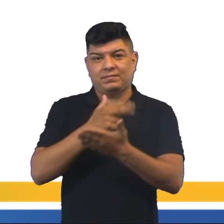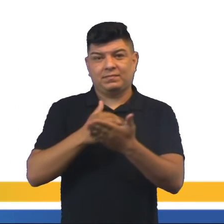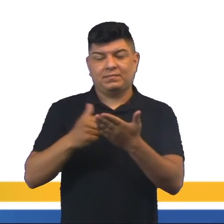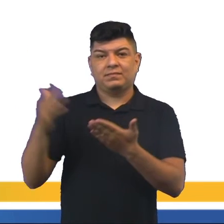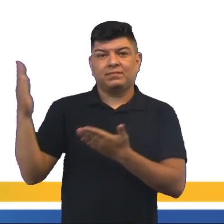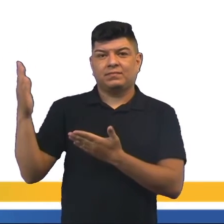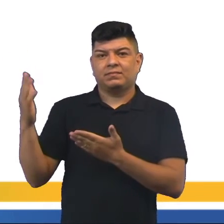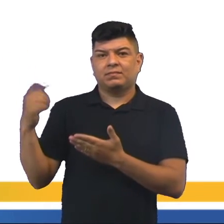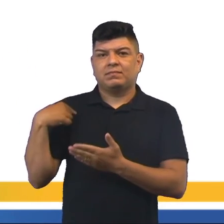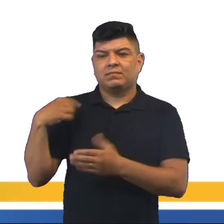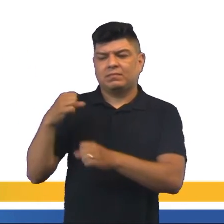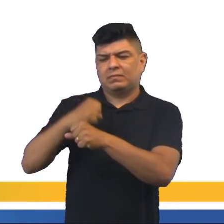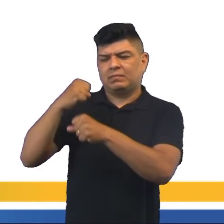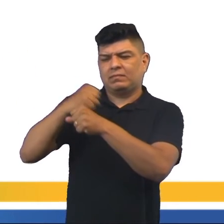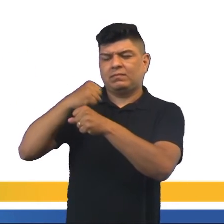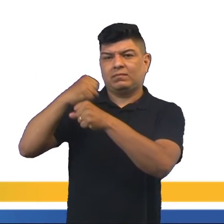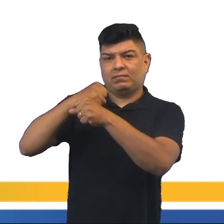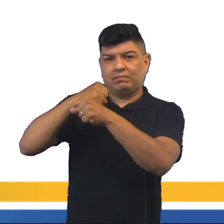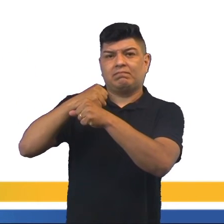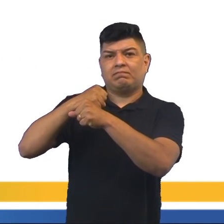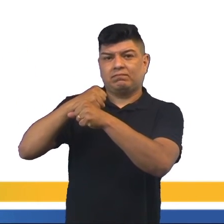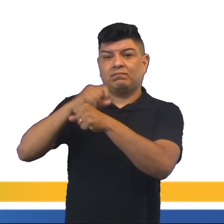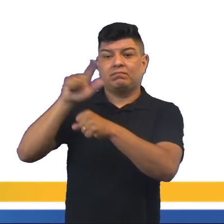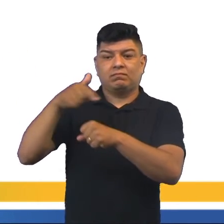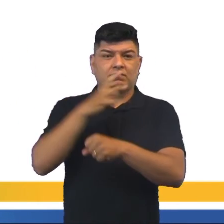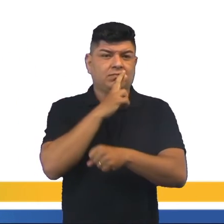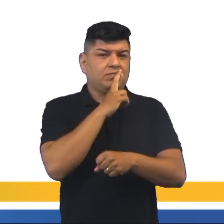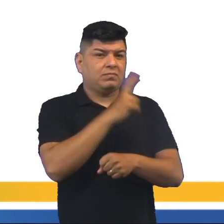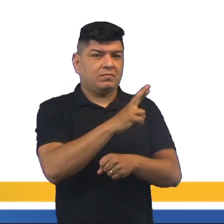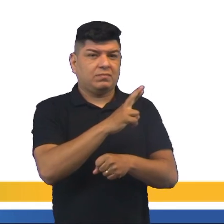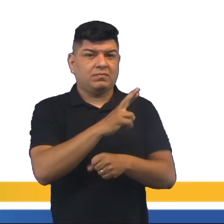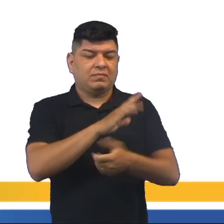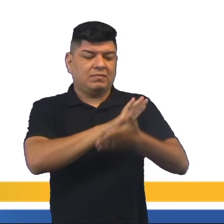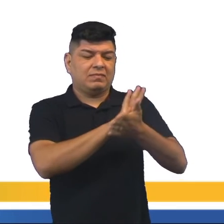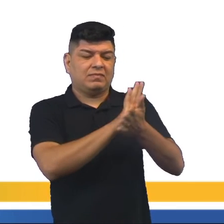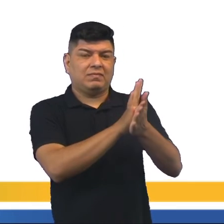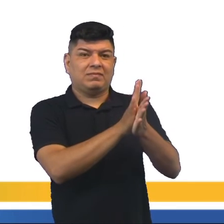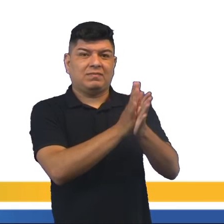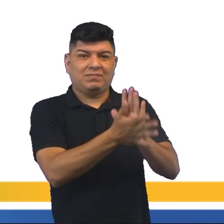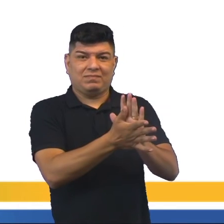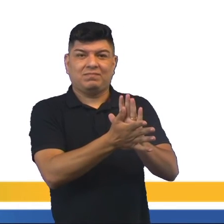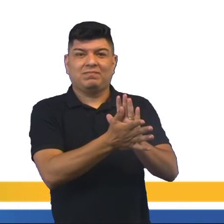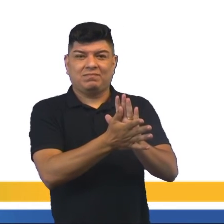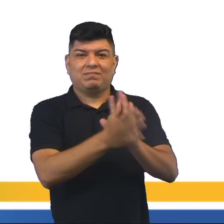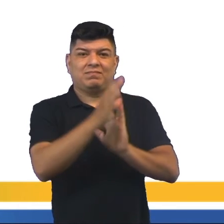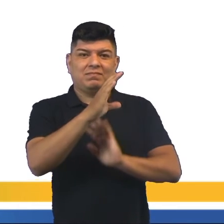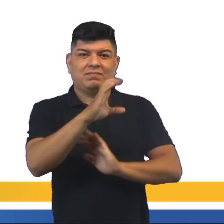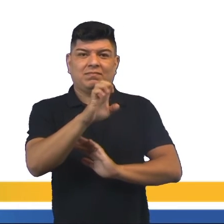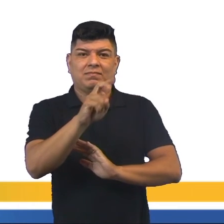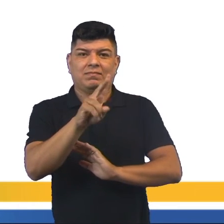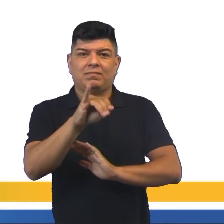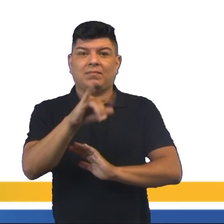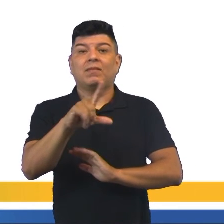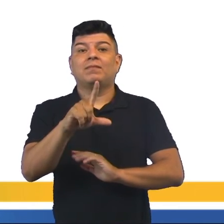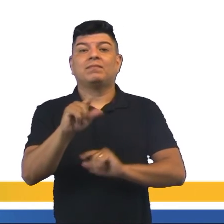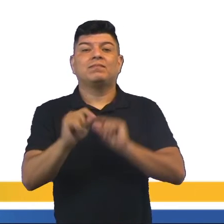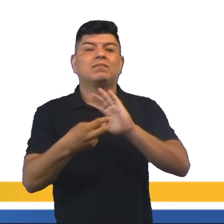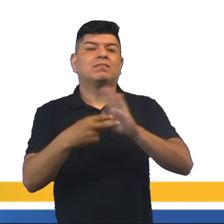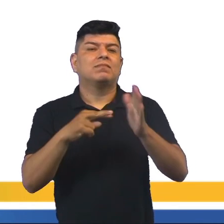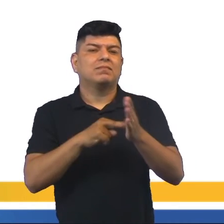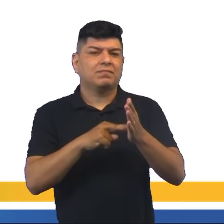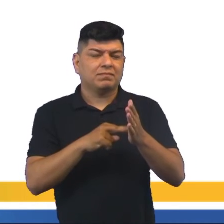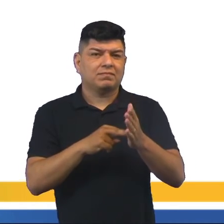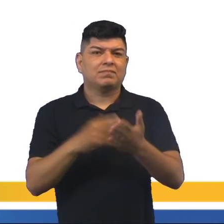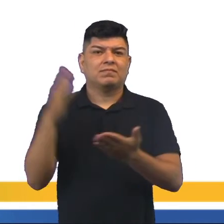fala aí para o outro, é a construção civil. E o outro responde, é a destruição civil. Então vamos ver o que essa SAGE aí está